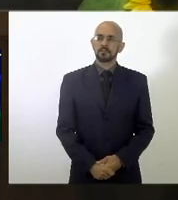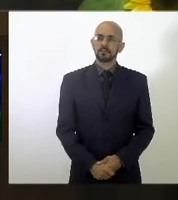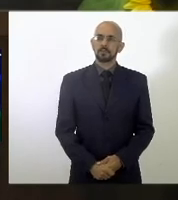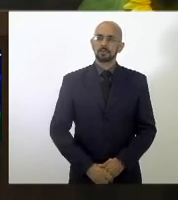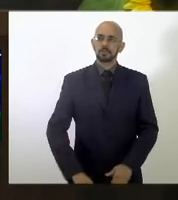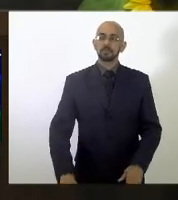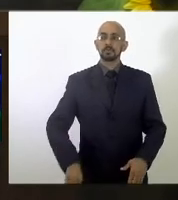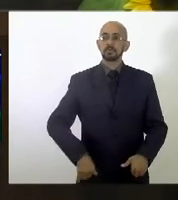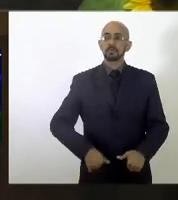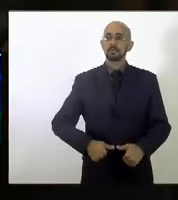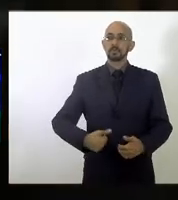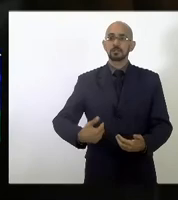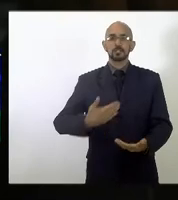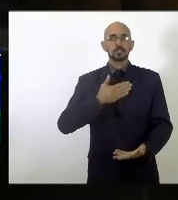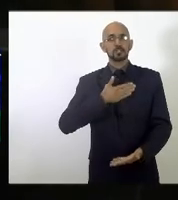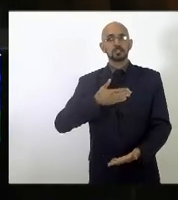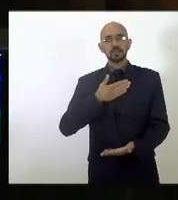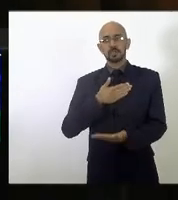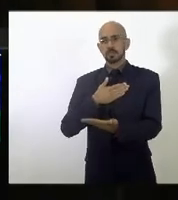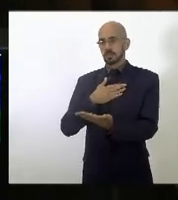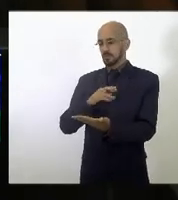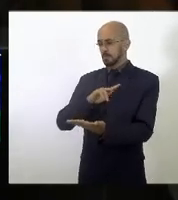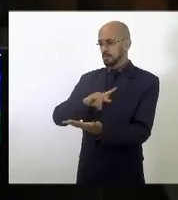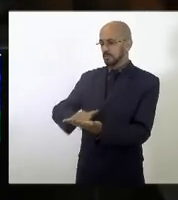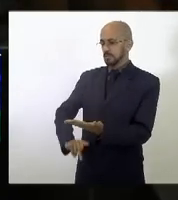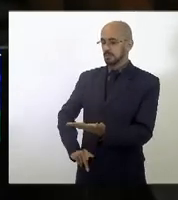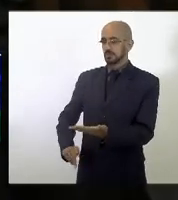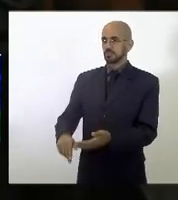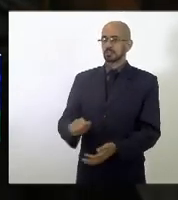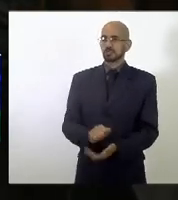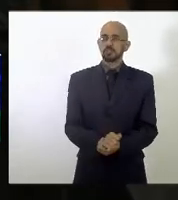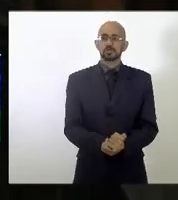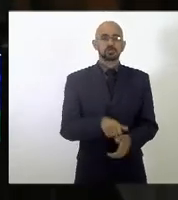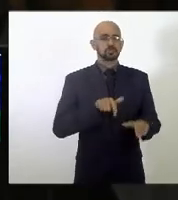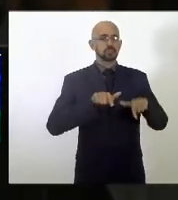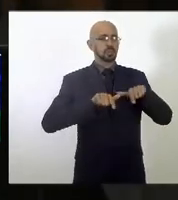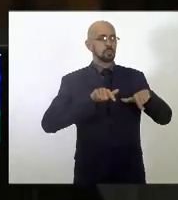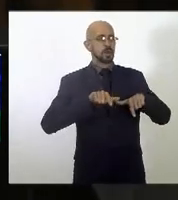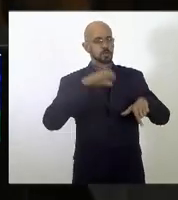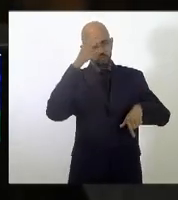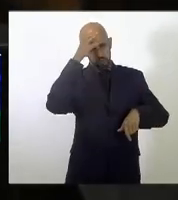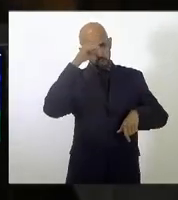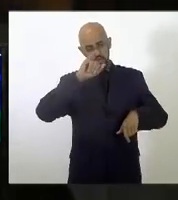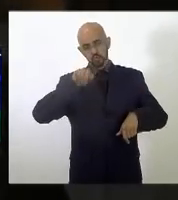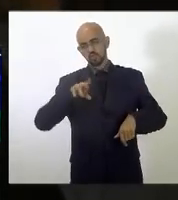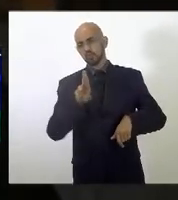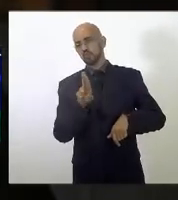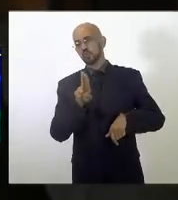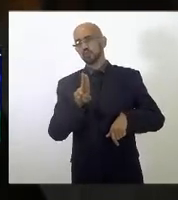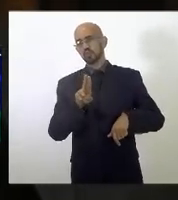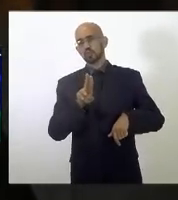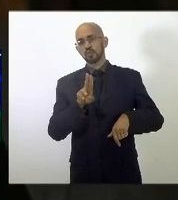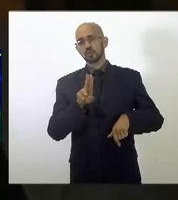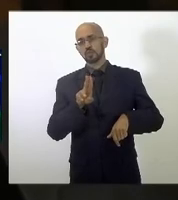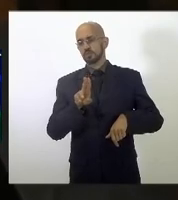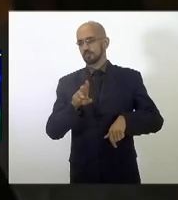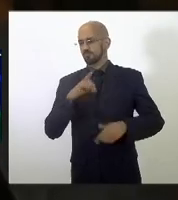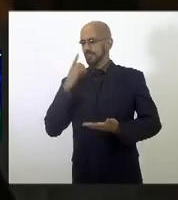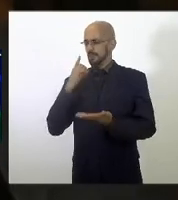Querida presidente aqui dos trabalhos, Tia Ju, uma deputada que eu admiro